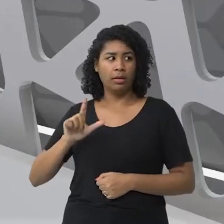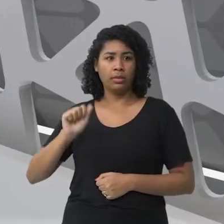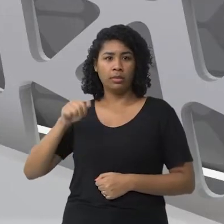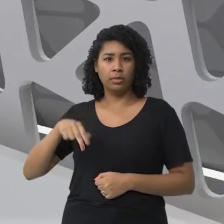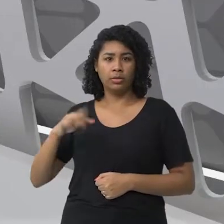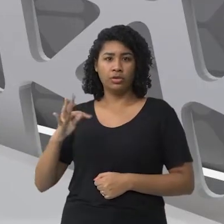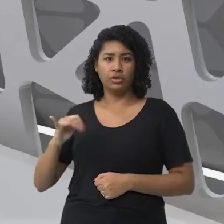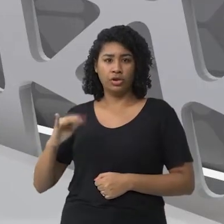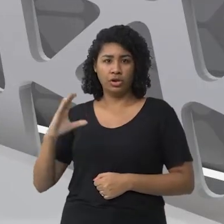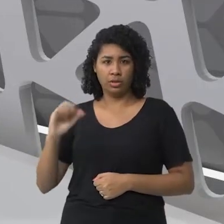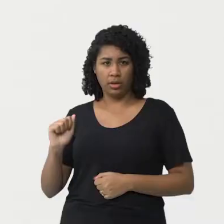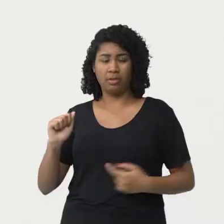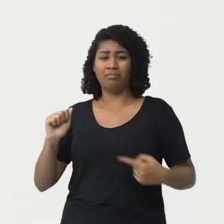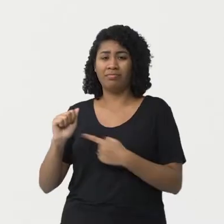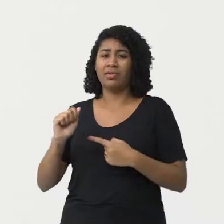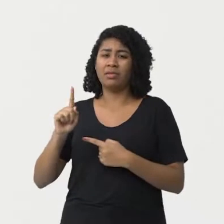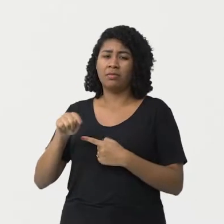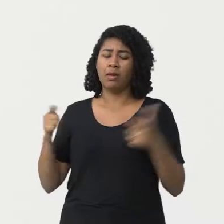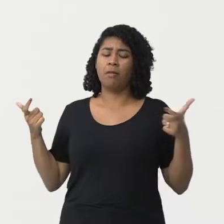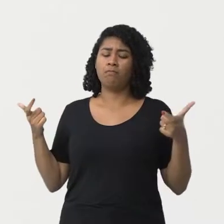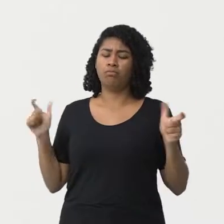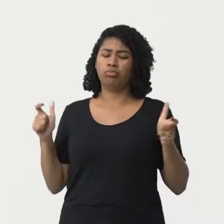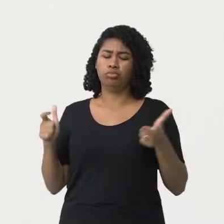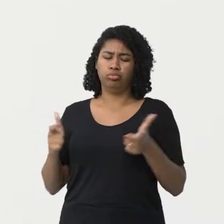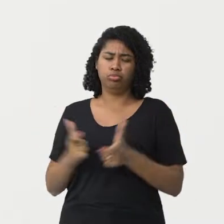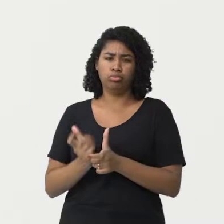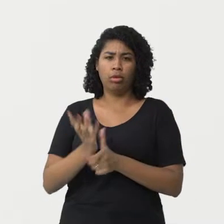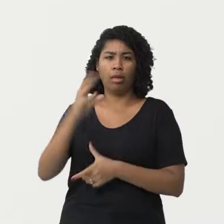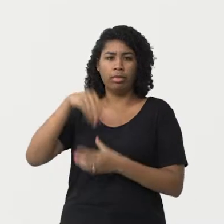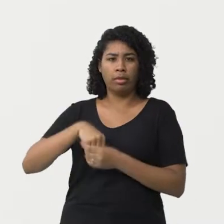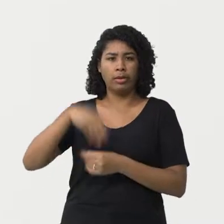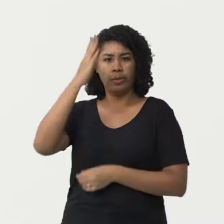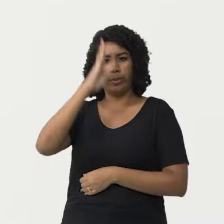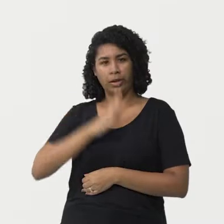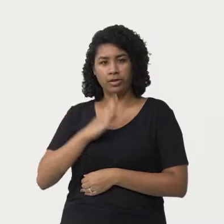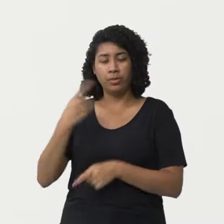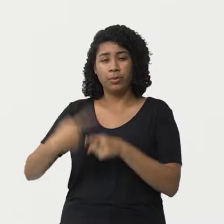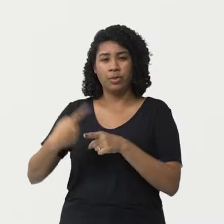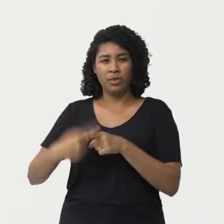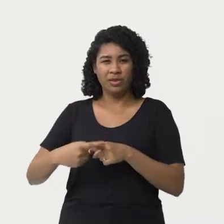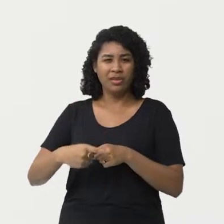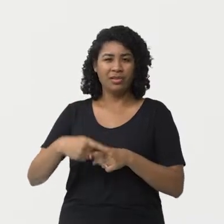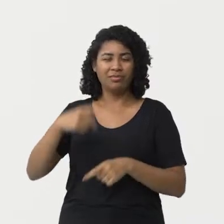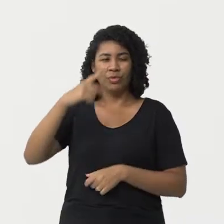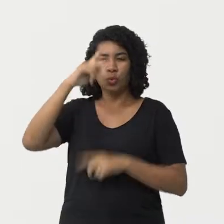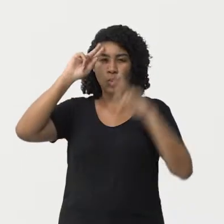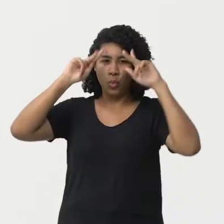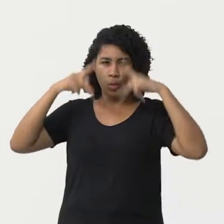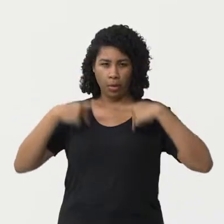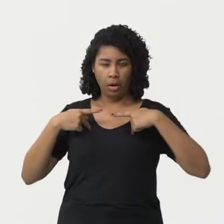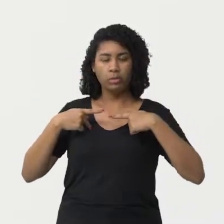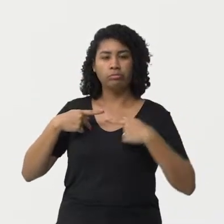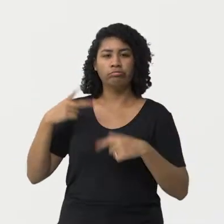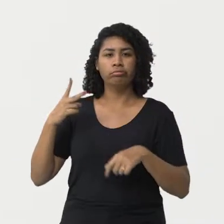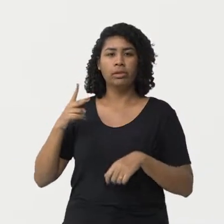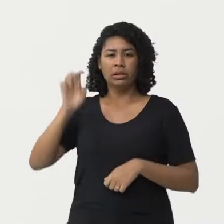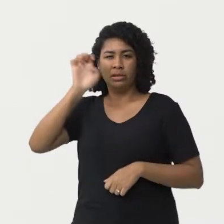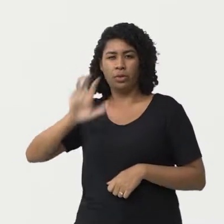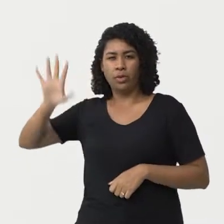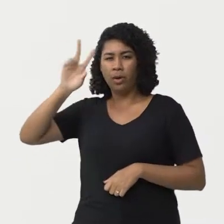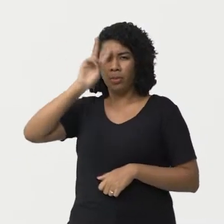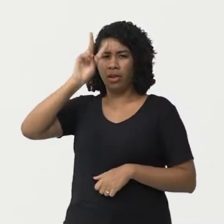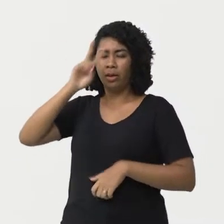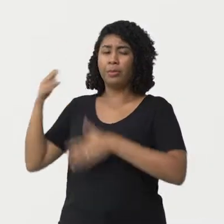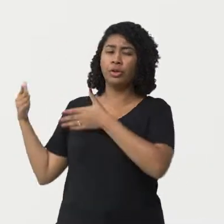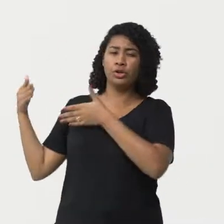se perdeu dentro do Brasil. Como assim se perdeu? É aquela que o homem, desde a época que o europeu chegou aqui no Brasil, ela